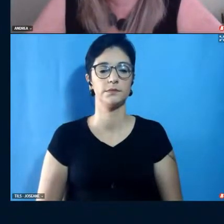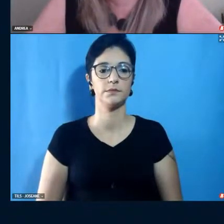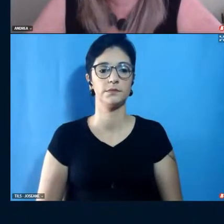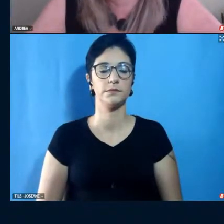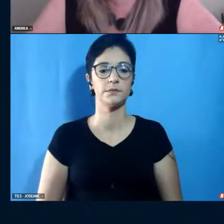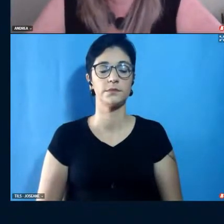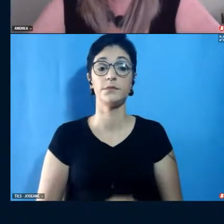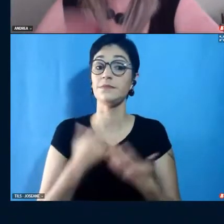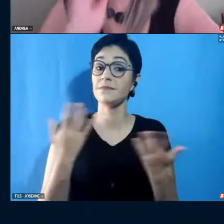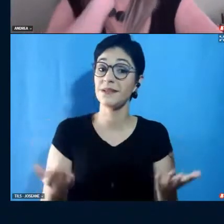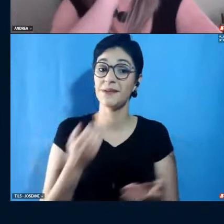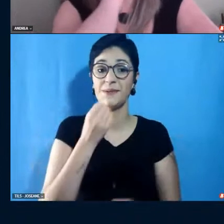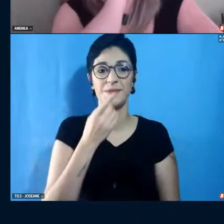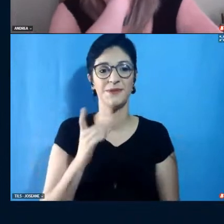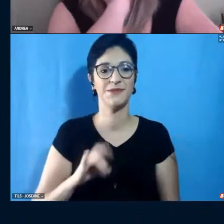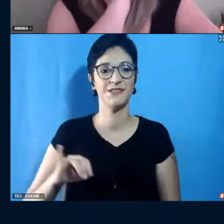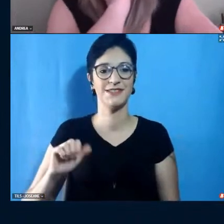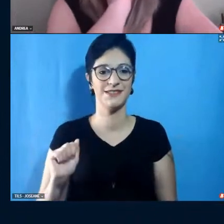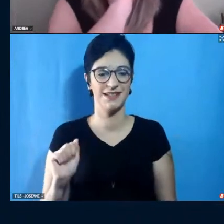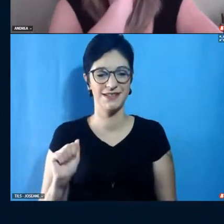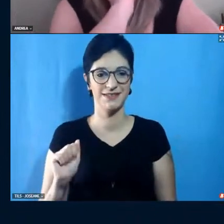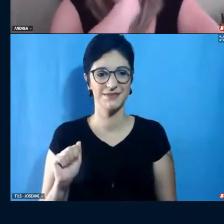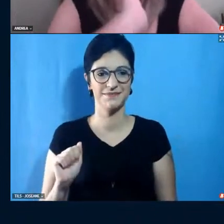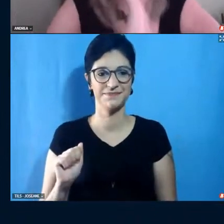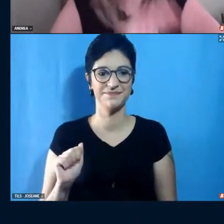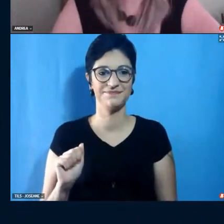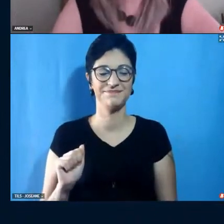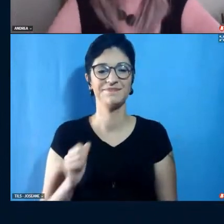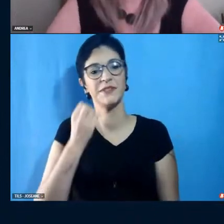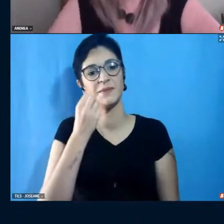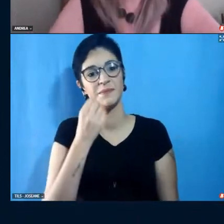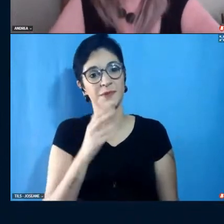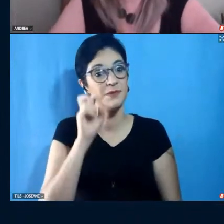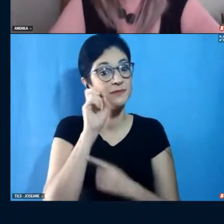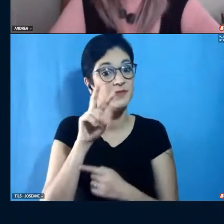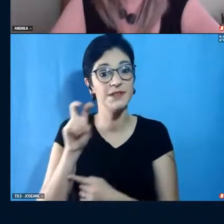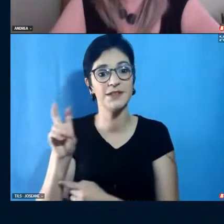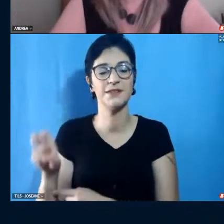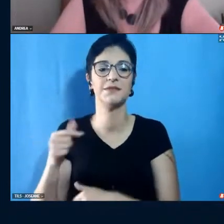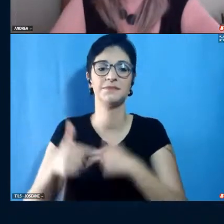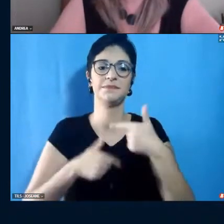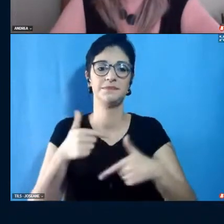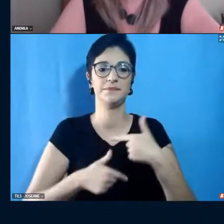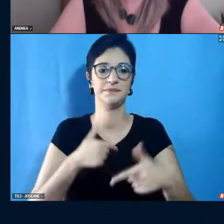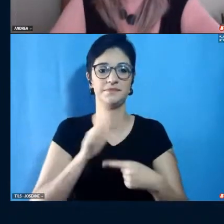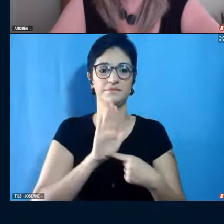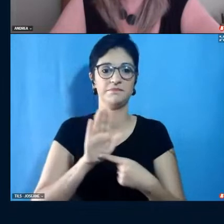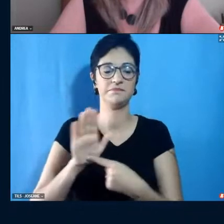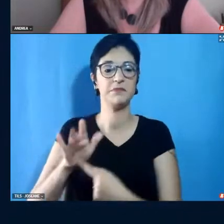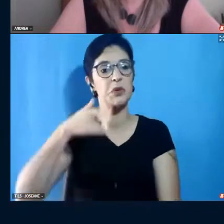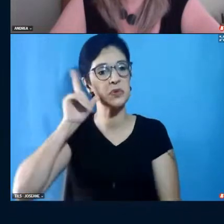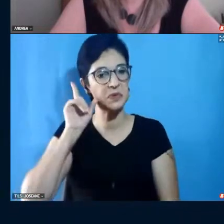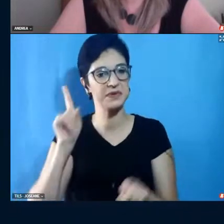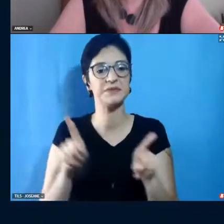Bom dia, pessoal. Muito bom ouvi-los. Muito ótimos trabalhos. Ontem